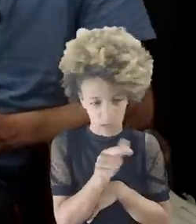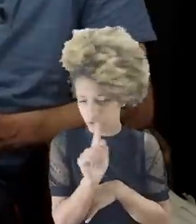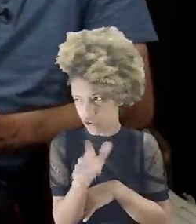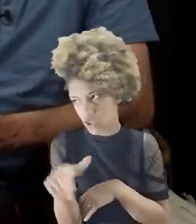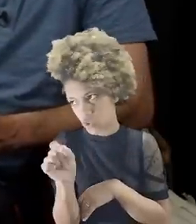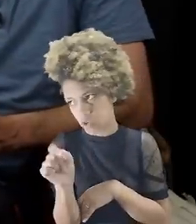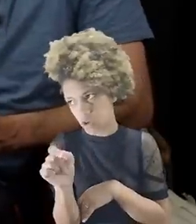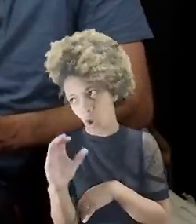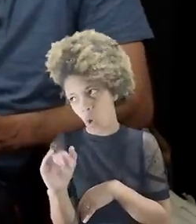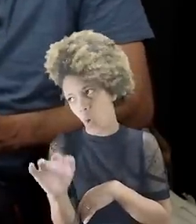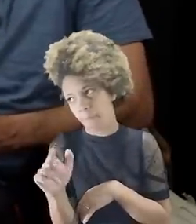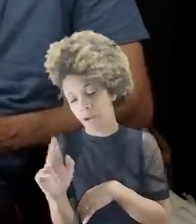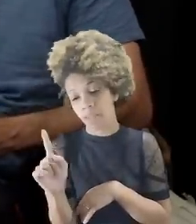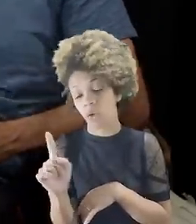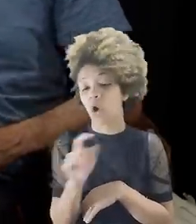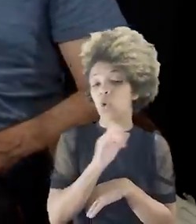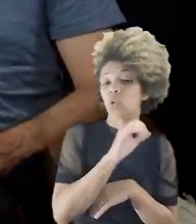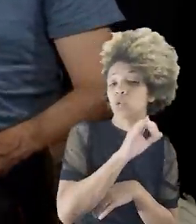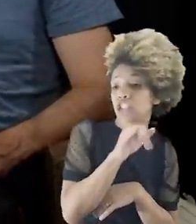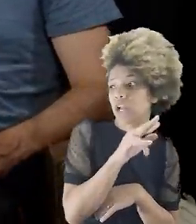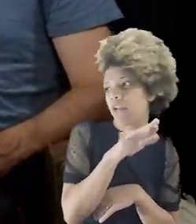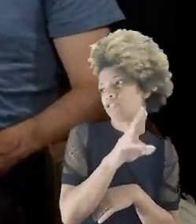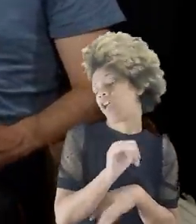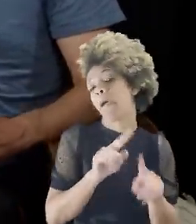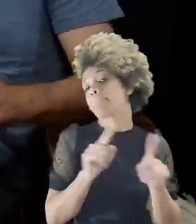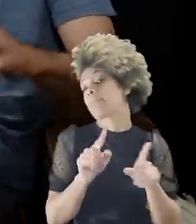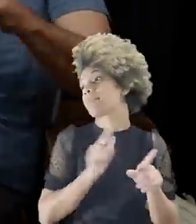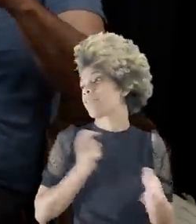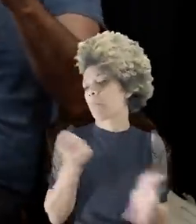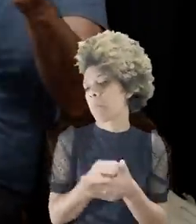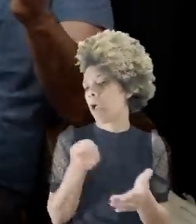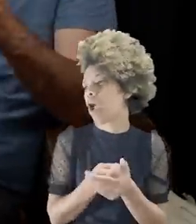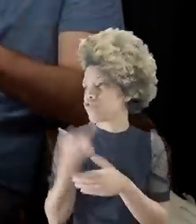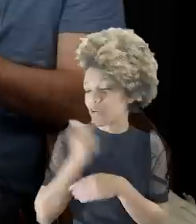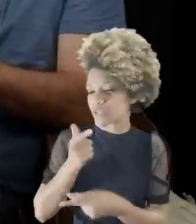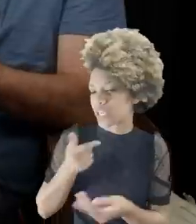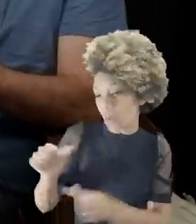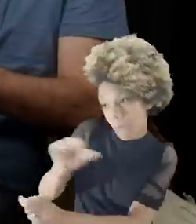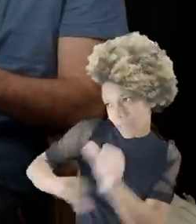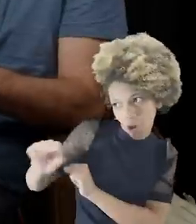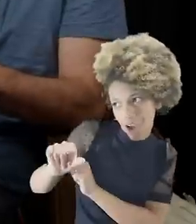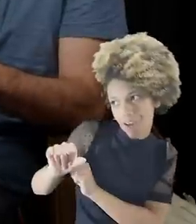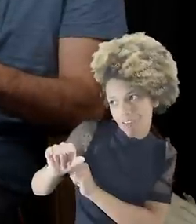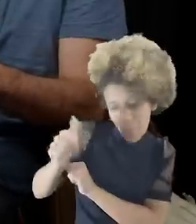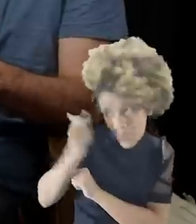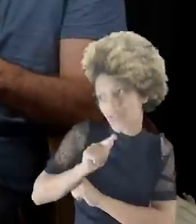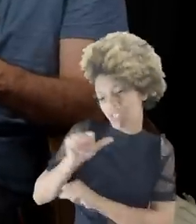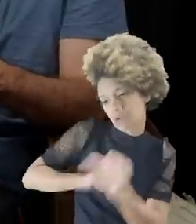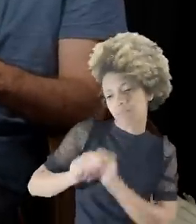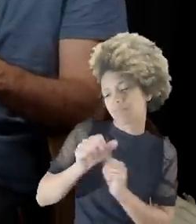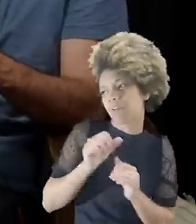o lei não falei que você escolheu o Kobe Bryant foi o Charlotte Hornets só que ele fez de tudo para conseguir uma troca